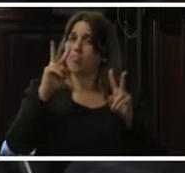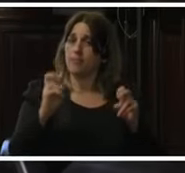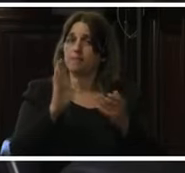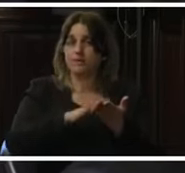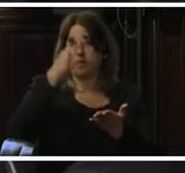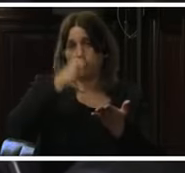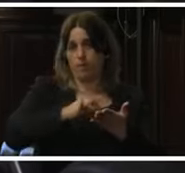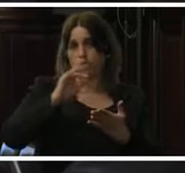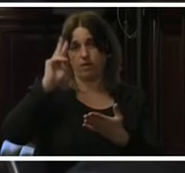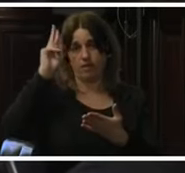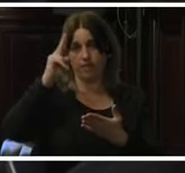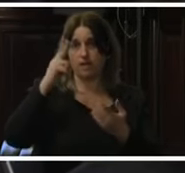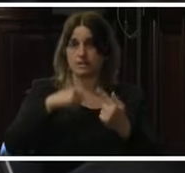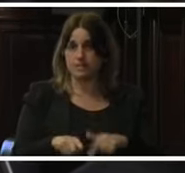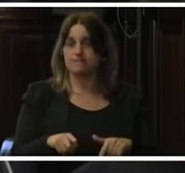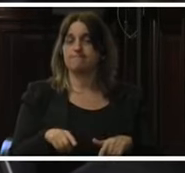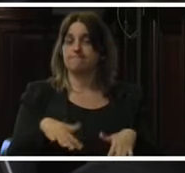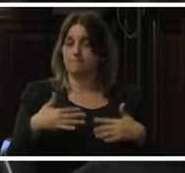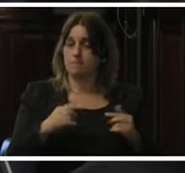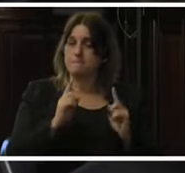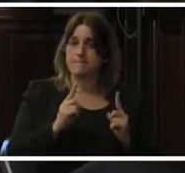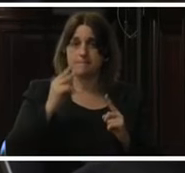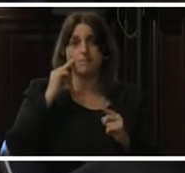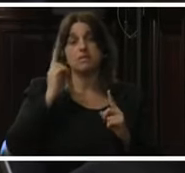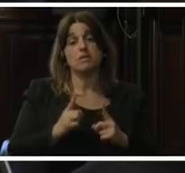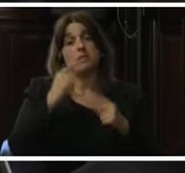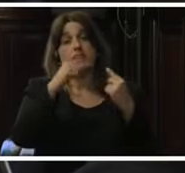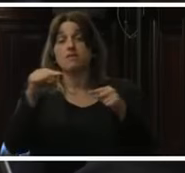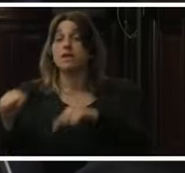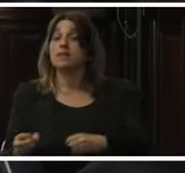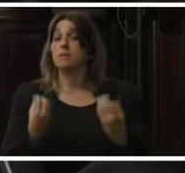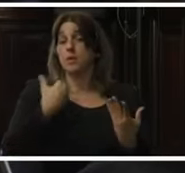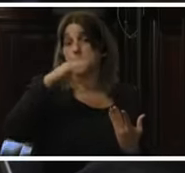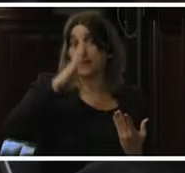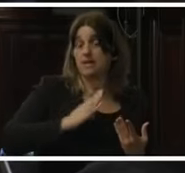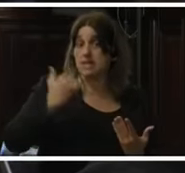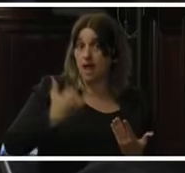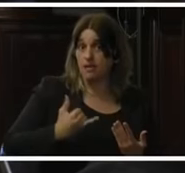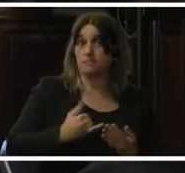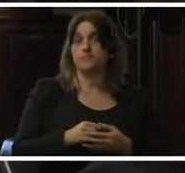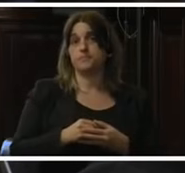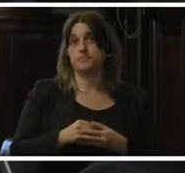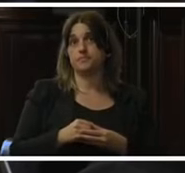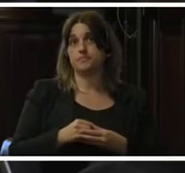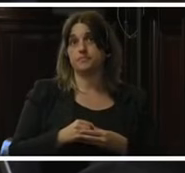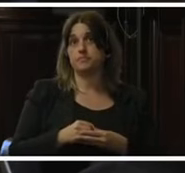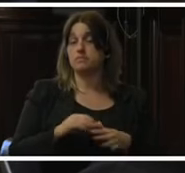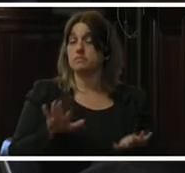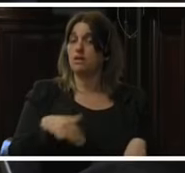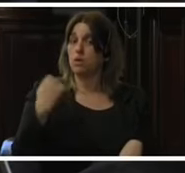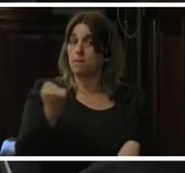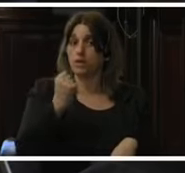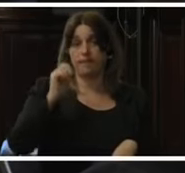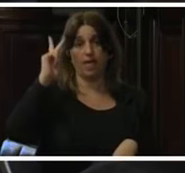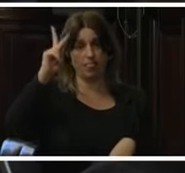indígenas e afectados e por diversos aspectos porque brasil possa atender um importante pólo